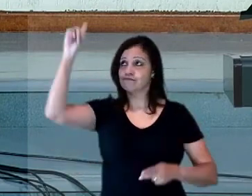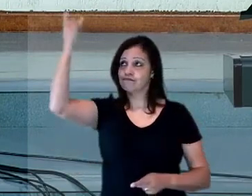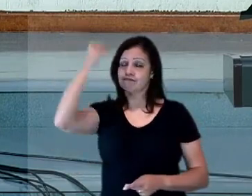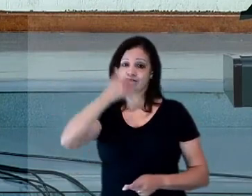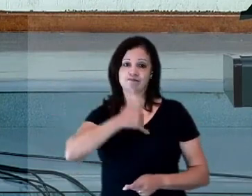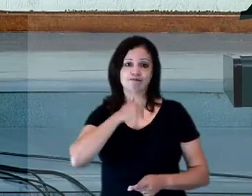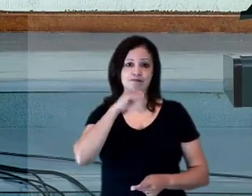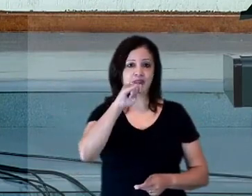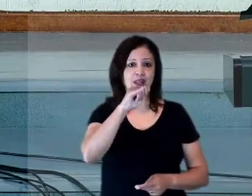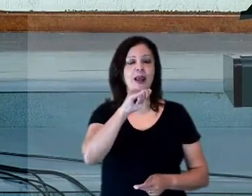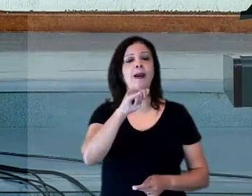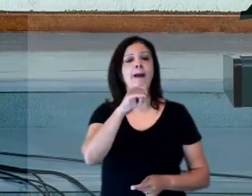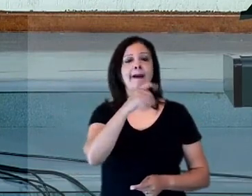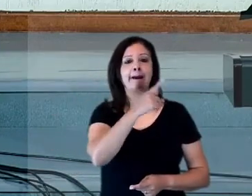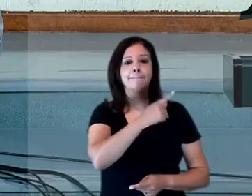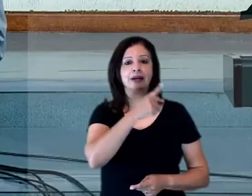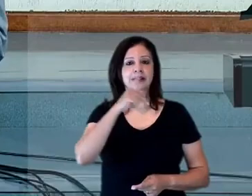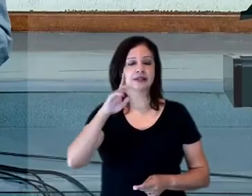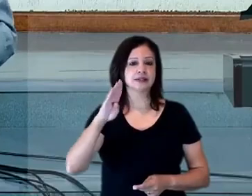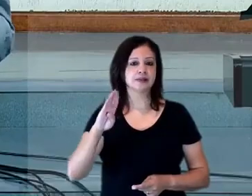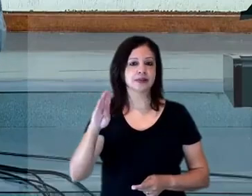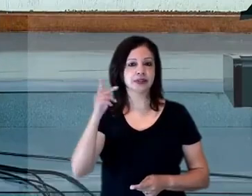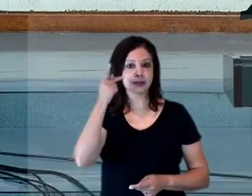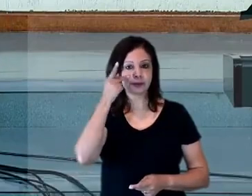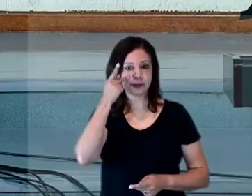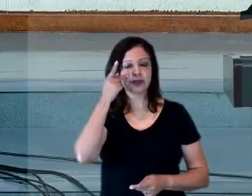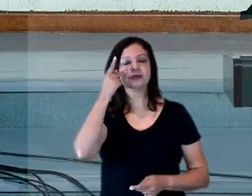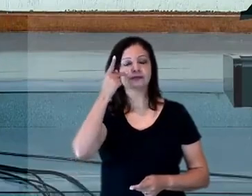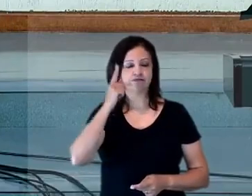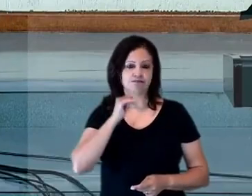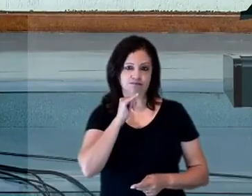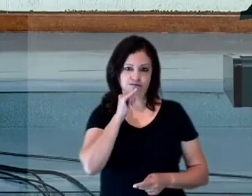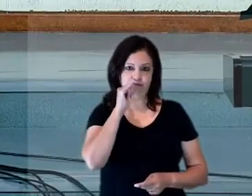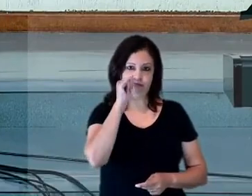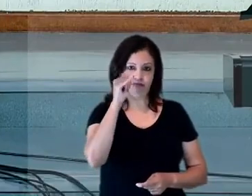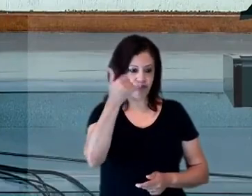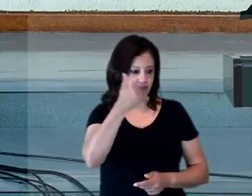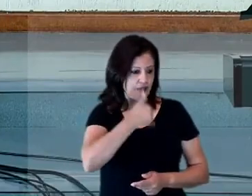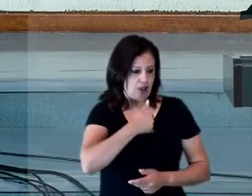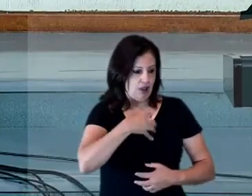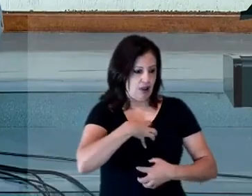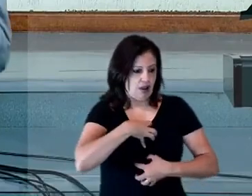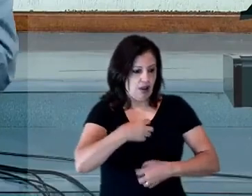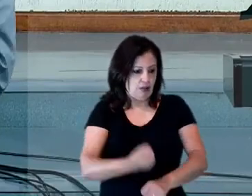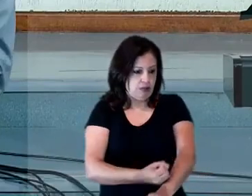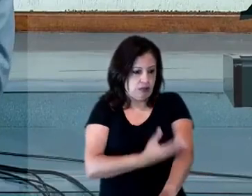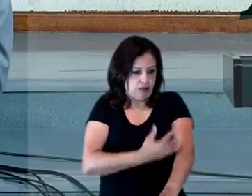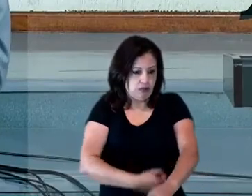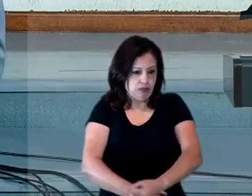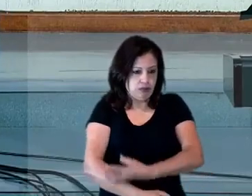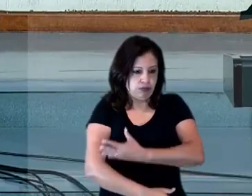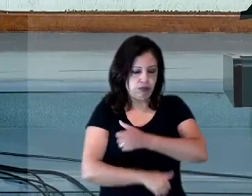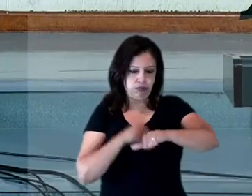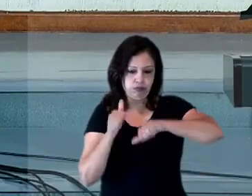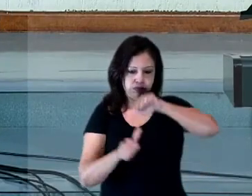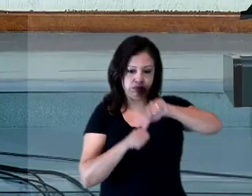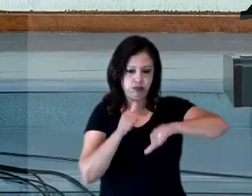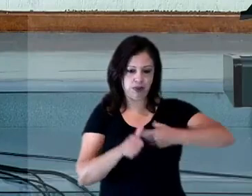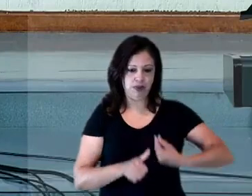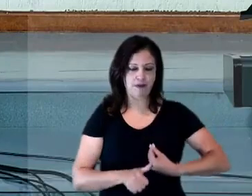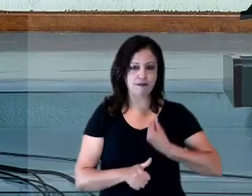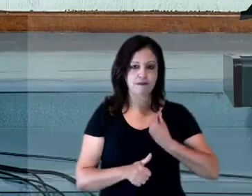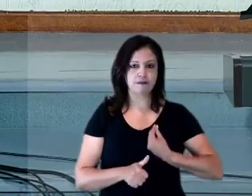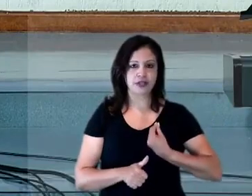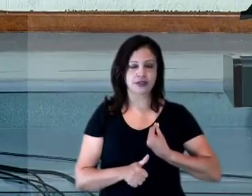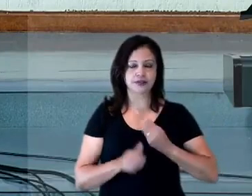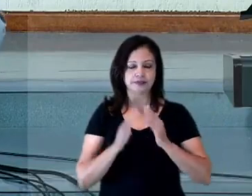Paulo, que vai trazer a mensagem desta noite, que ela possa alcançar o seu coração, que o seu Santo Espírito se comunique com você. Pai, em nome de Jesus,